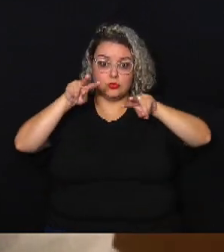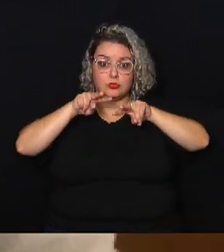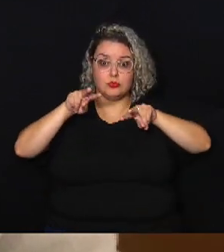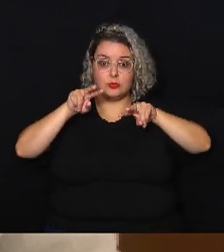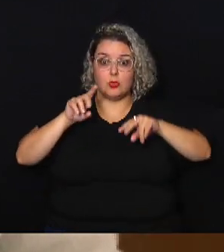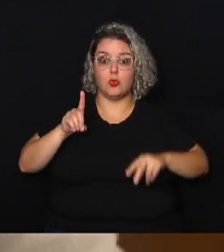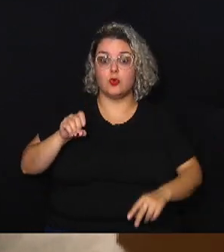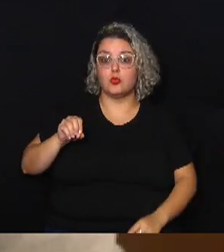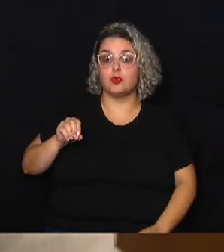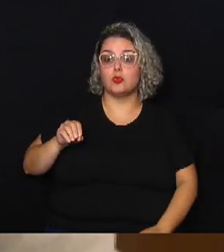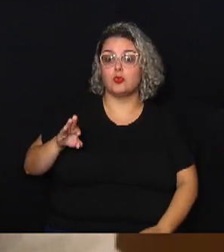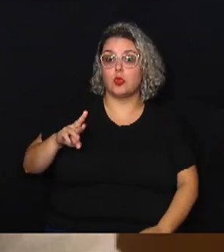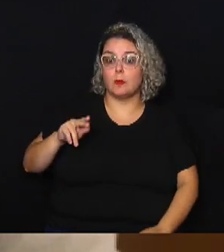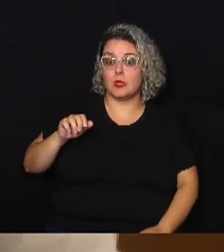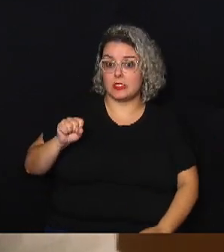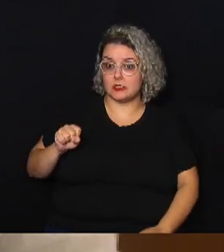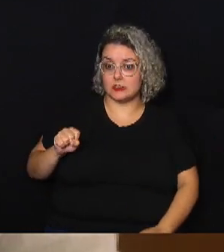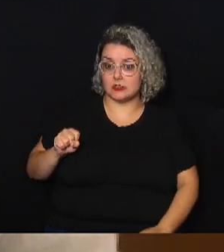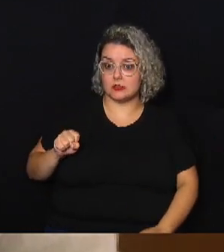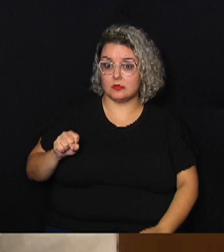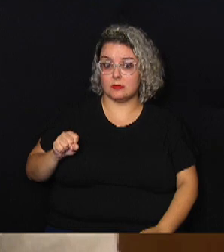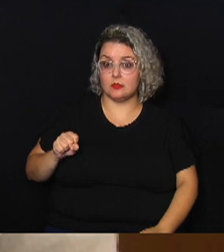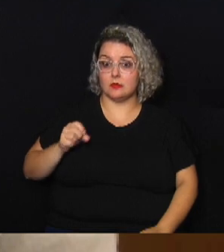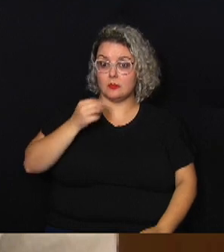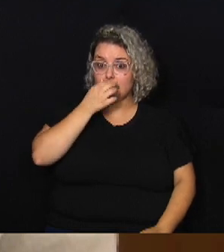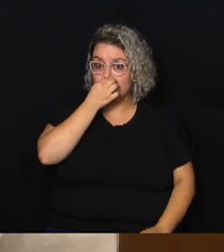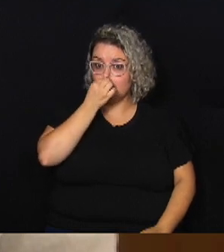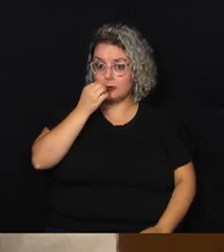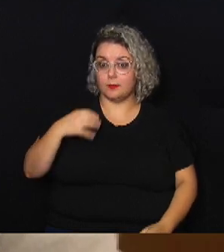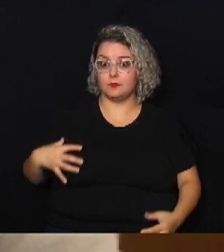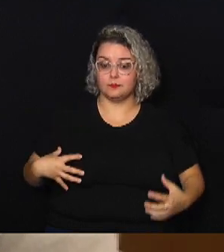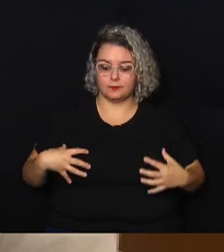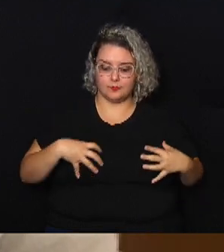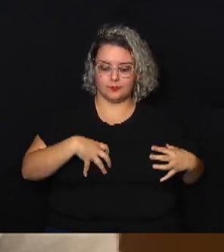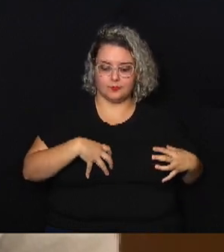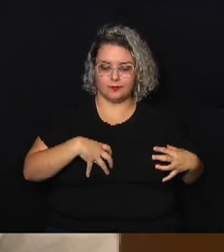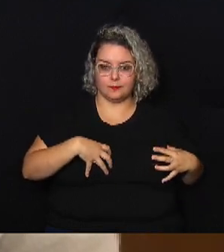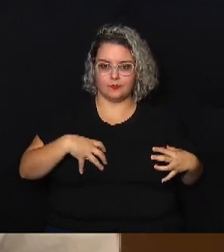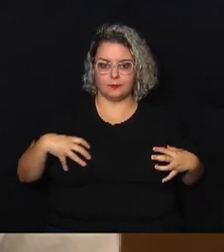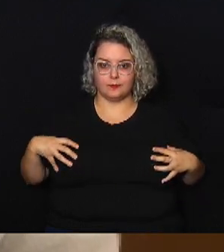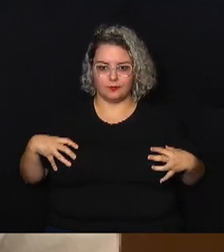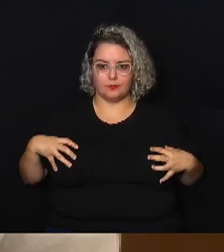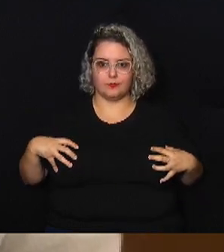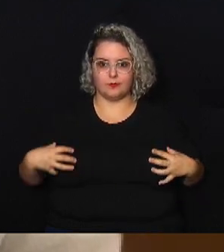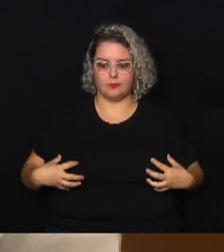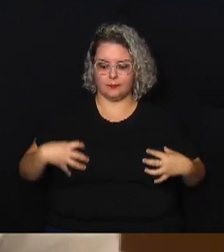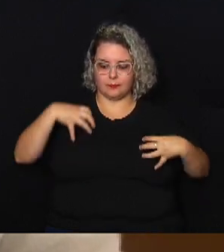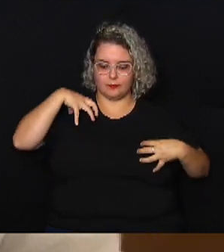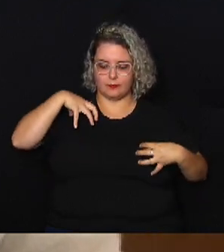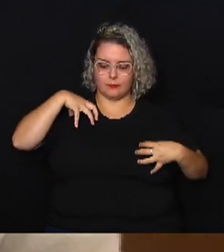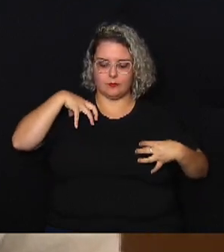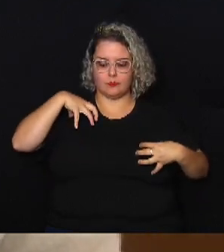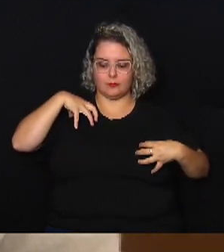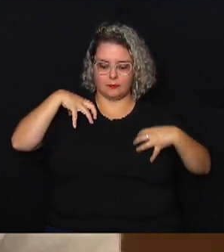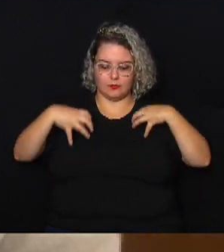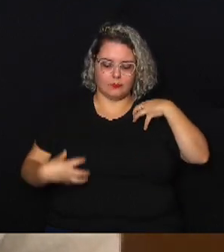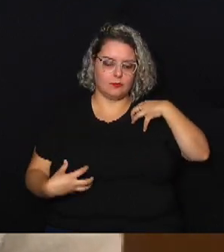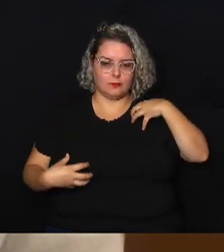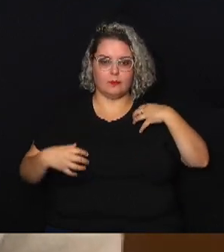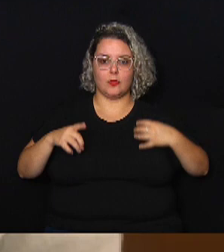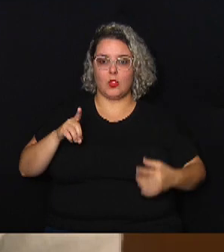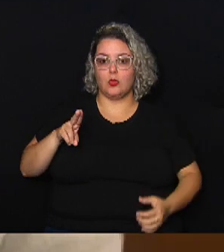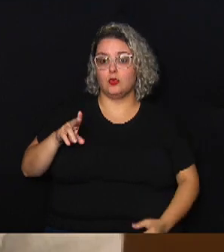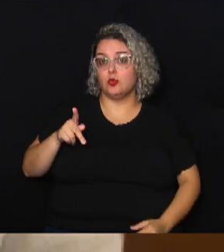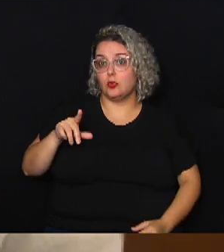chama de rippling, ele pode ficar com algum mau posicionamento, ficar alto, que a gente chama de dupla bolha, ou